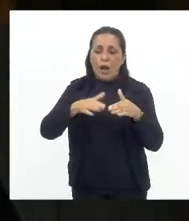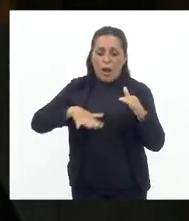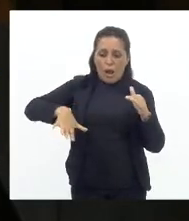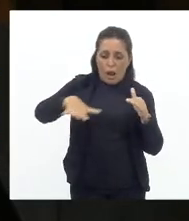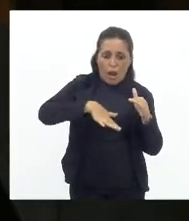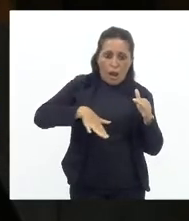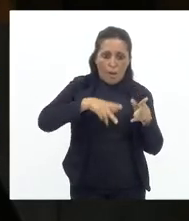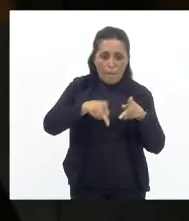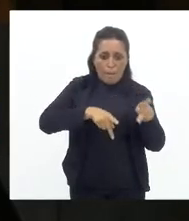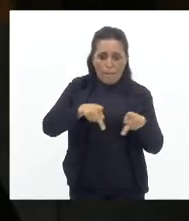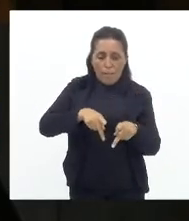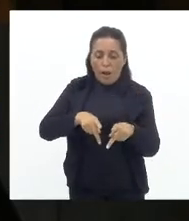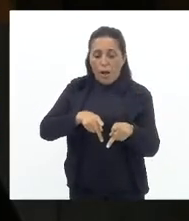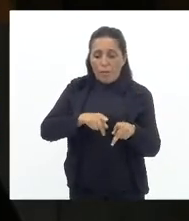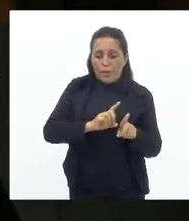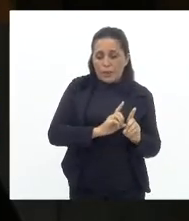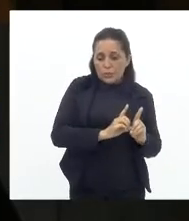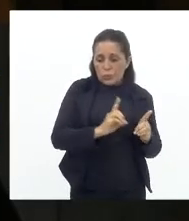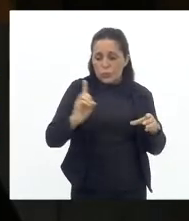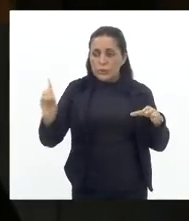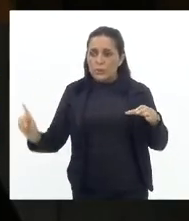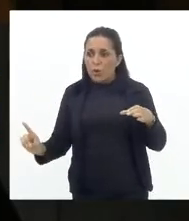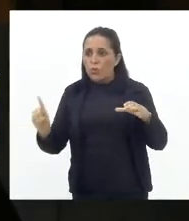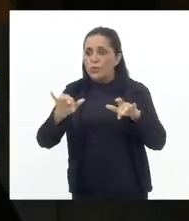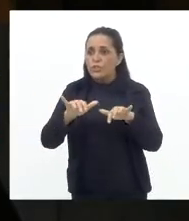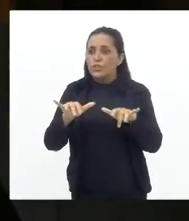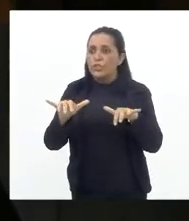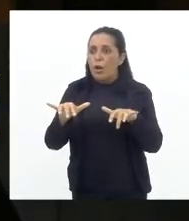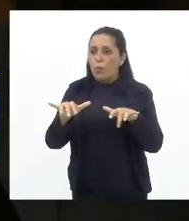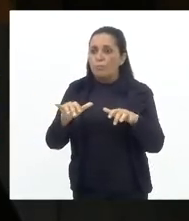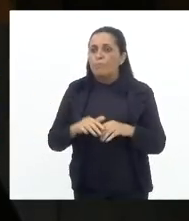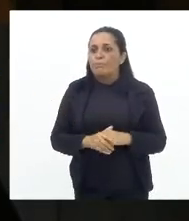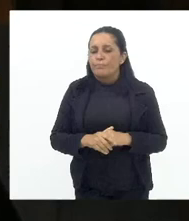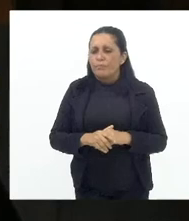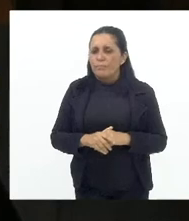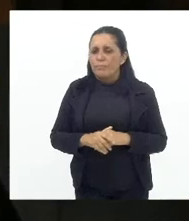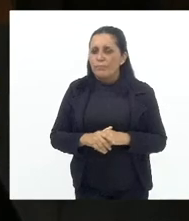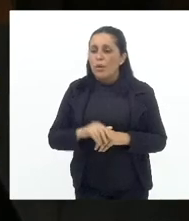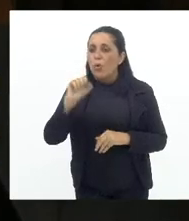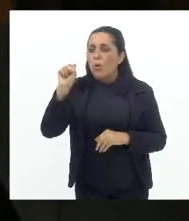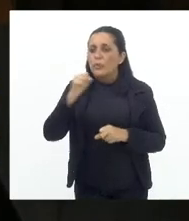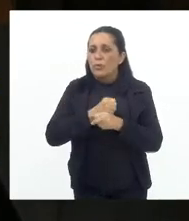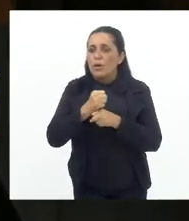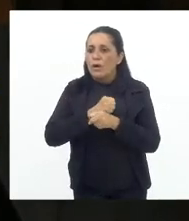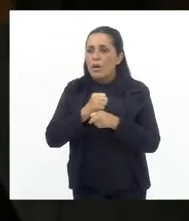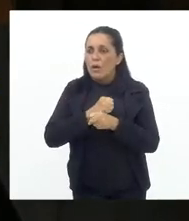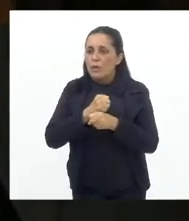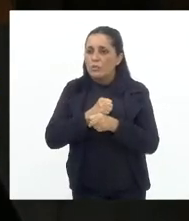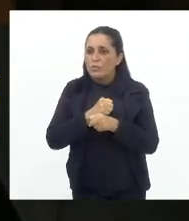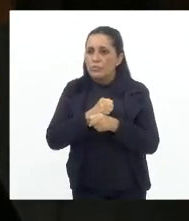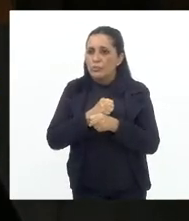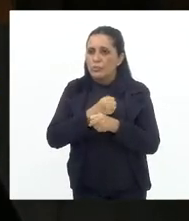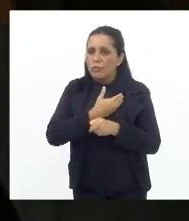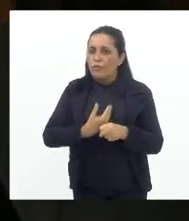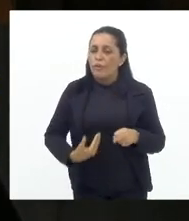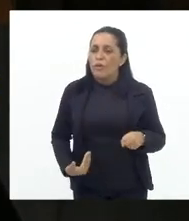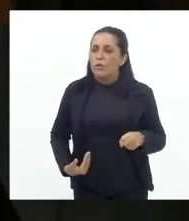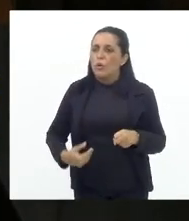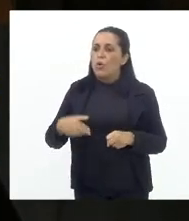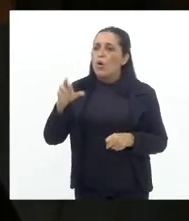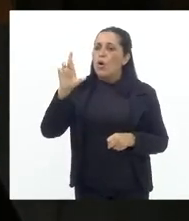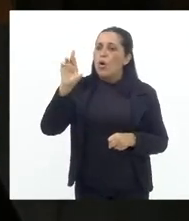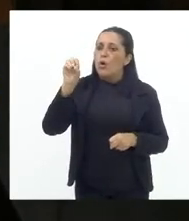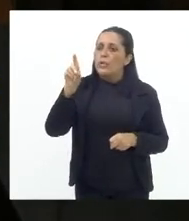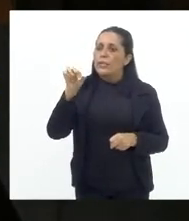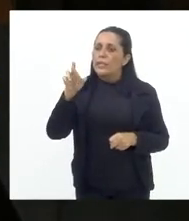cidade áreas com maiores índices de exclusão digital e de fato nos oito anos do governo Rodrigo Neves